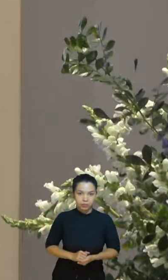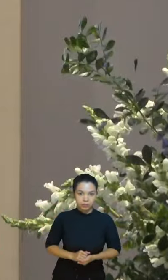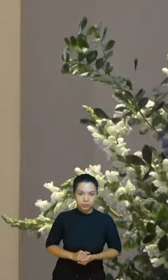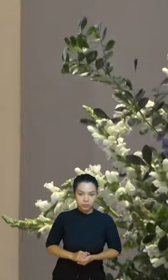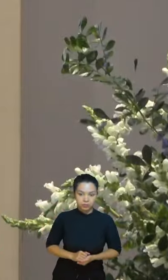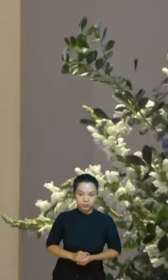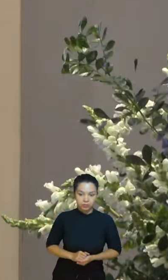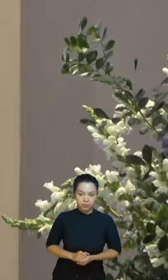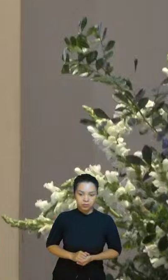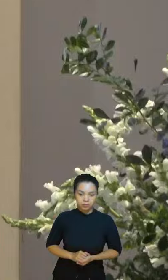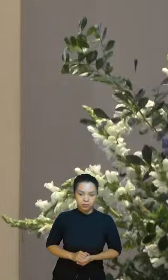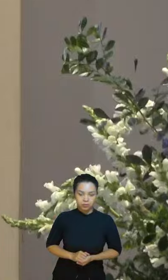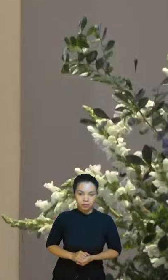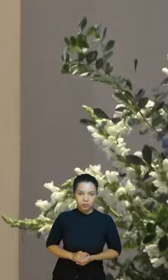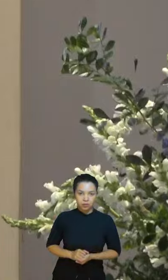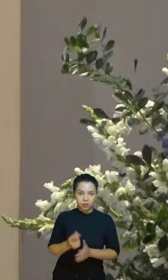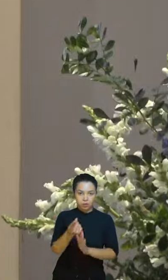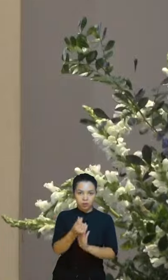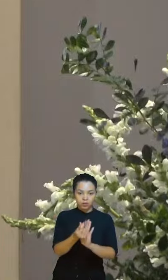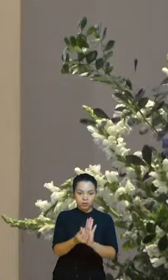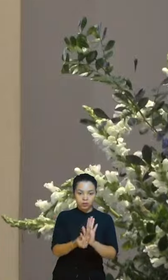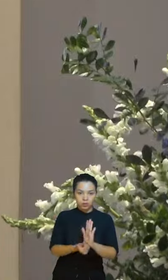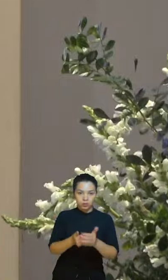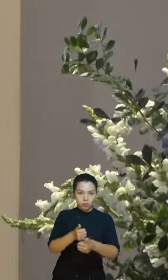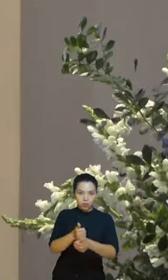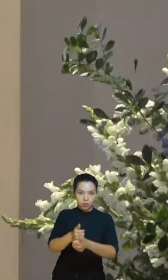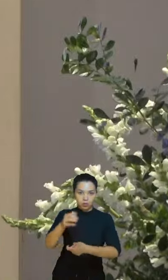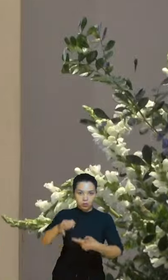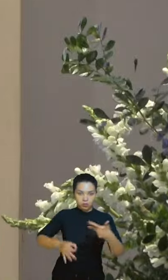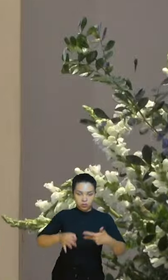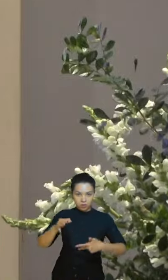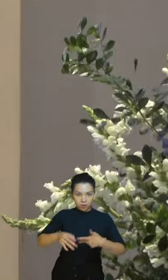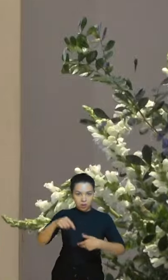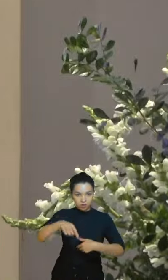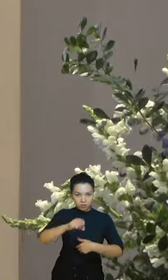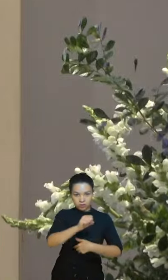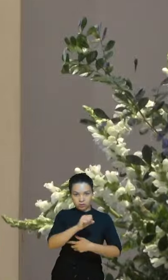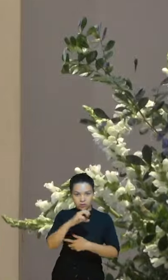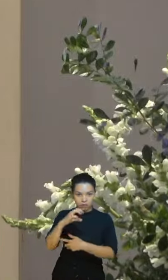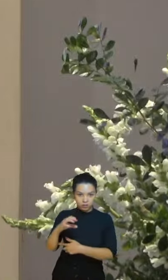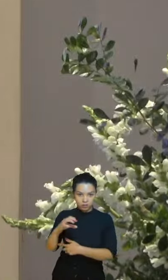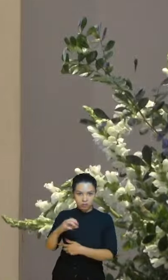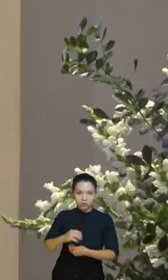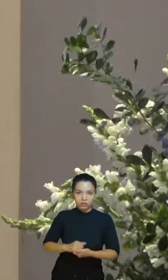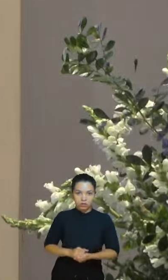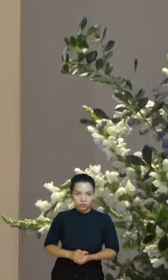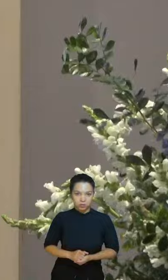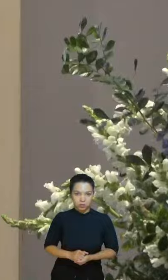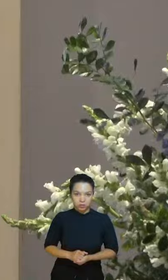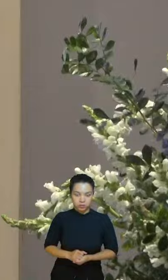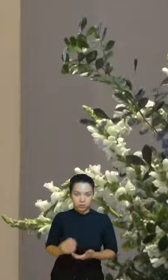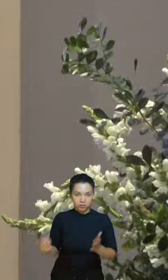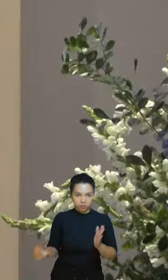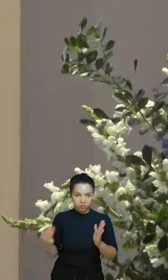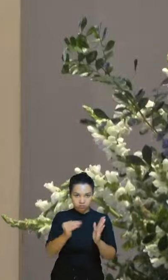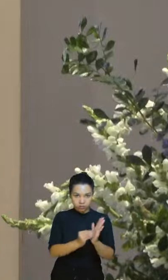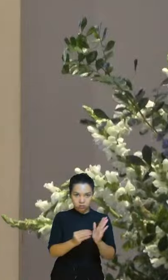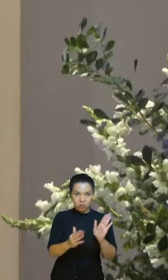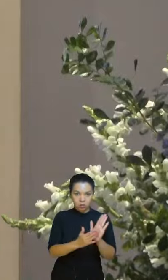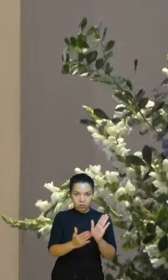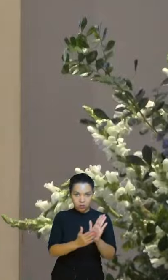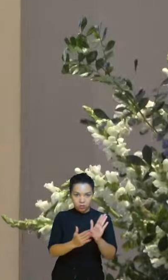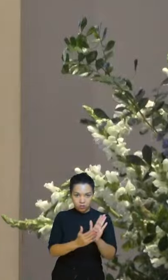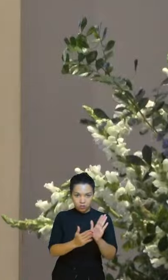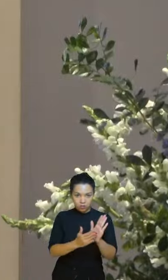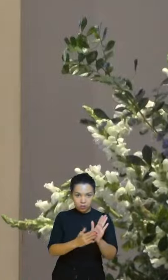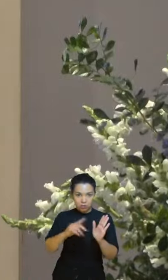matérias o orçamento do Poder Judiciário de Santa Catarina é vai ser fixada a proposta é para